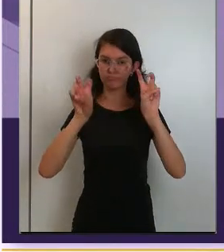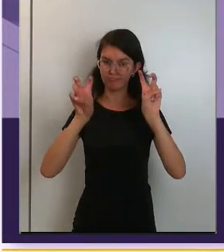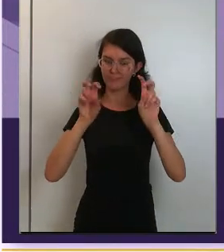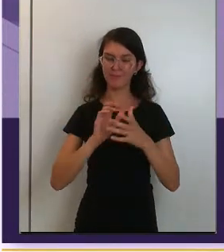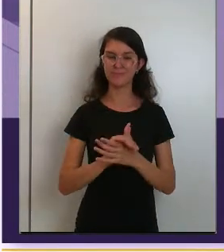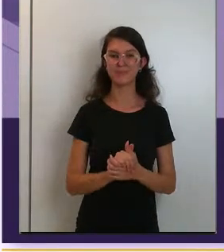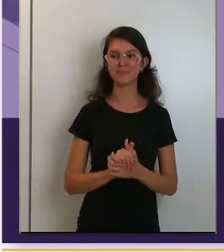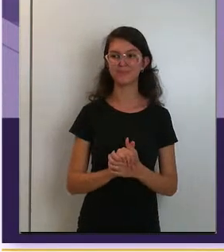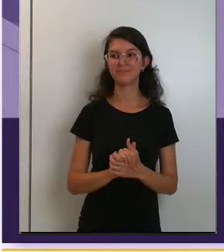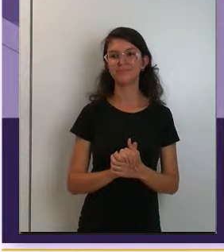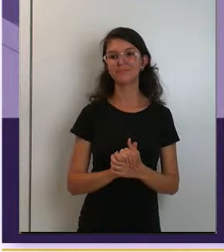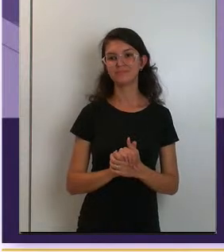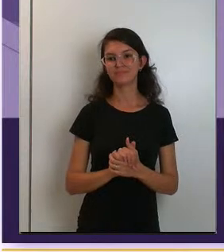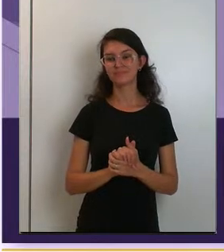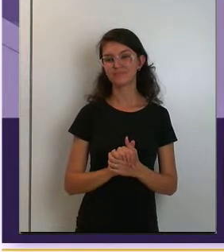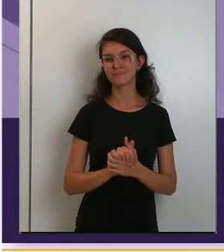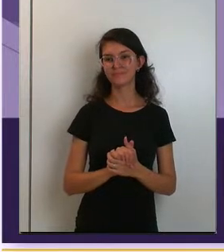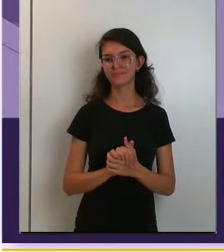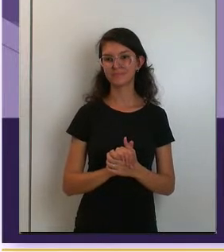né? Tenho